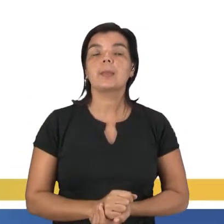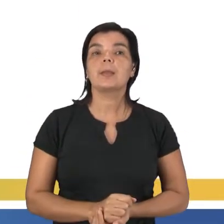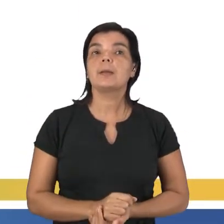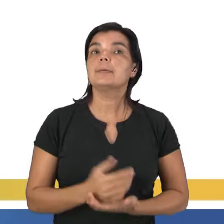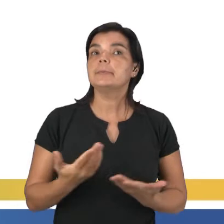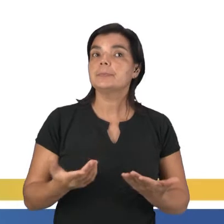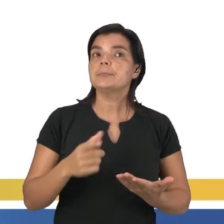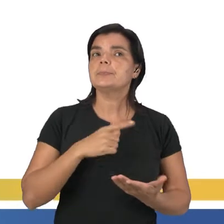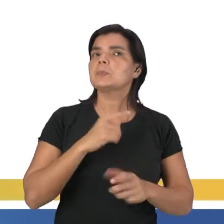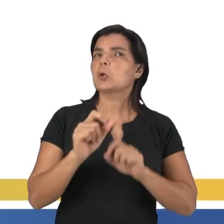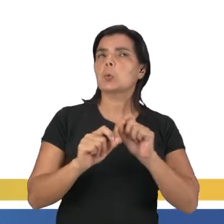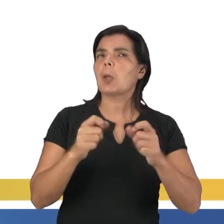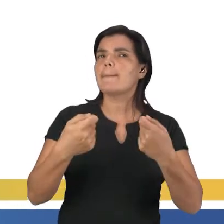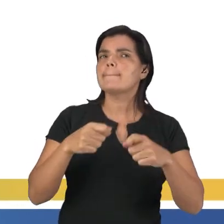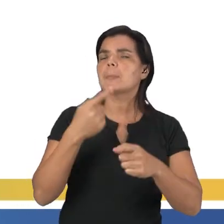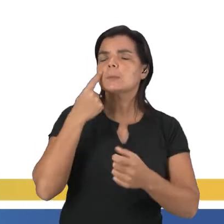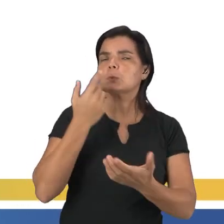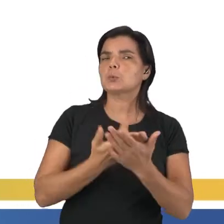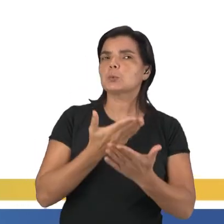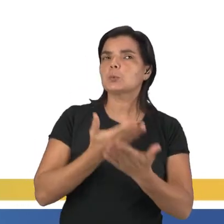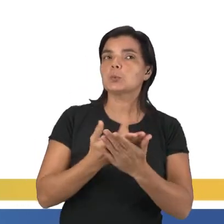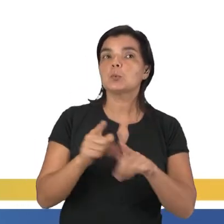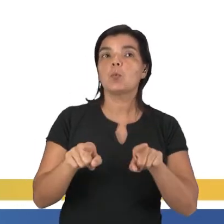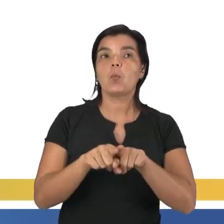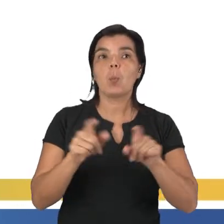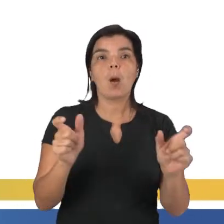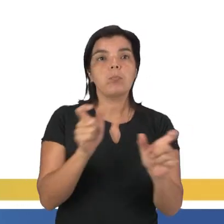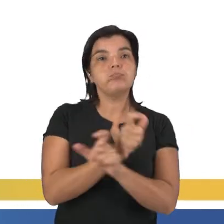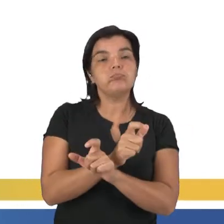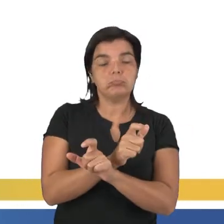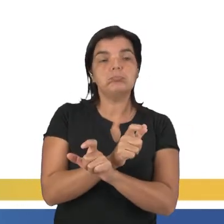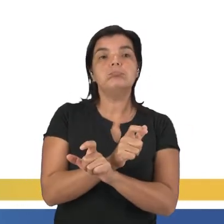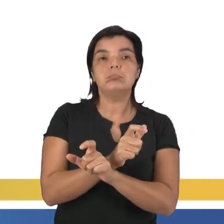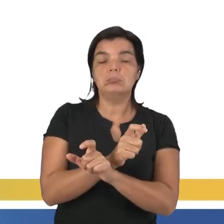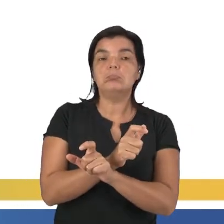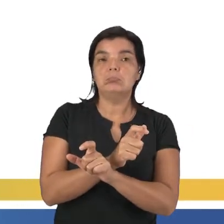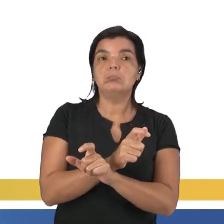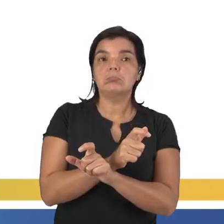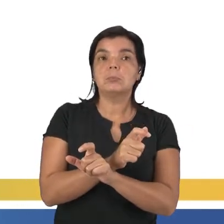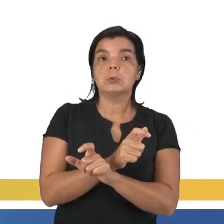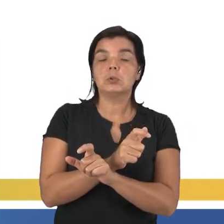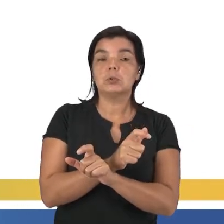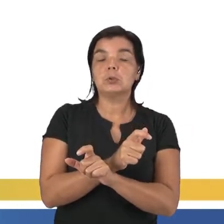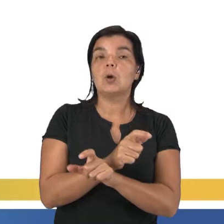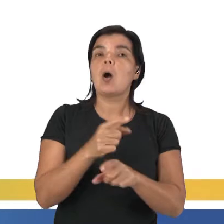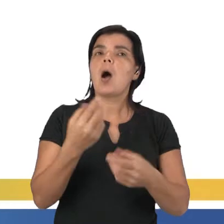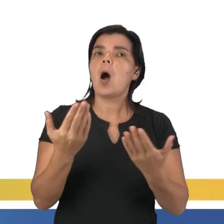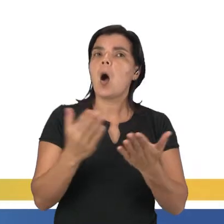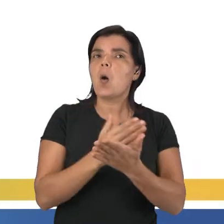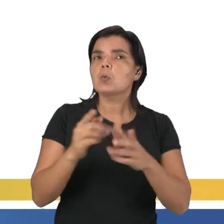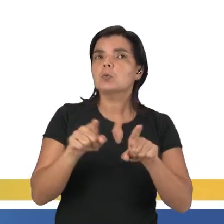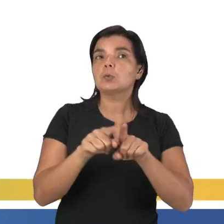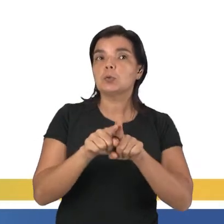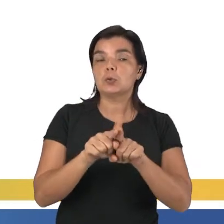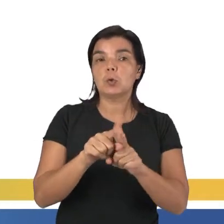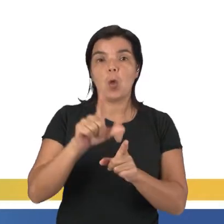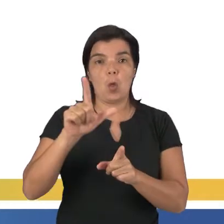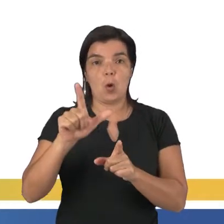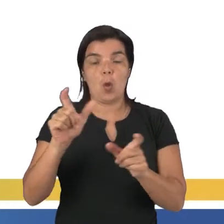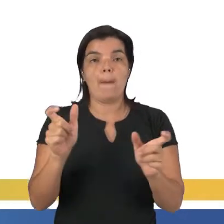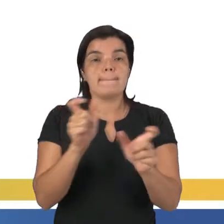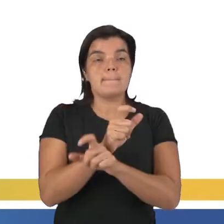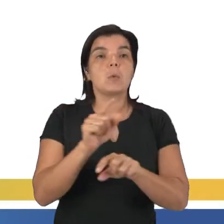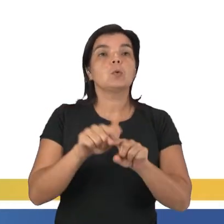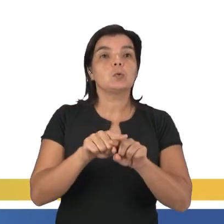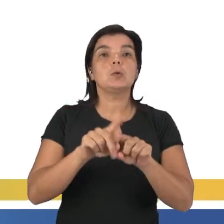isto, né, o que é preciso a gente estudar? Sobre a conversão de medidas de capacidade. A conversão de um litro para seus